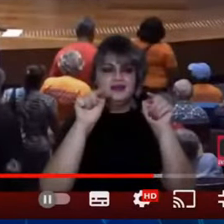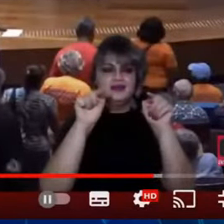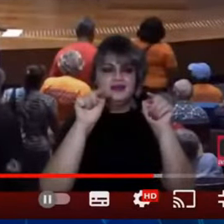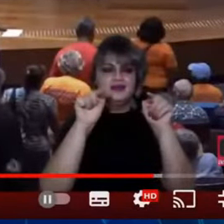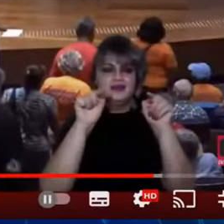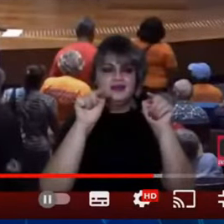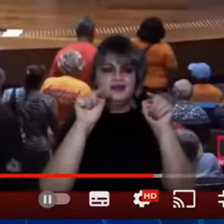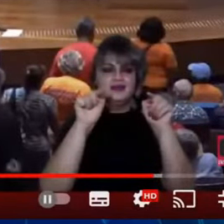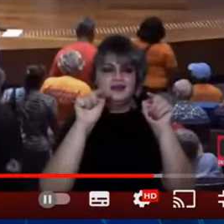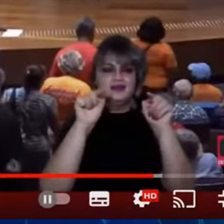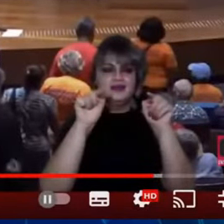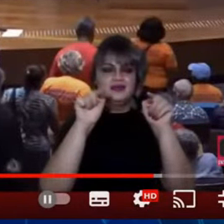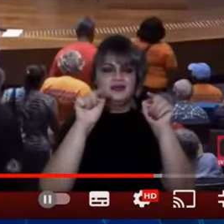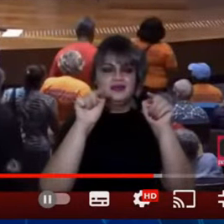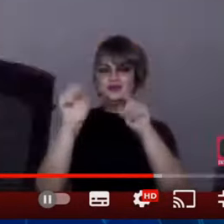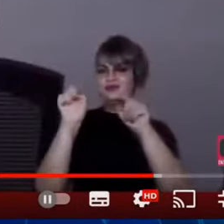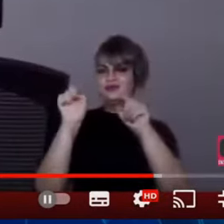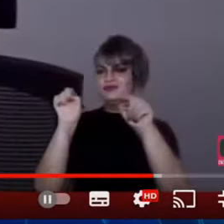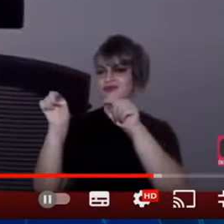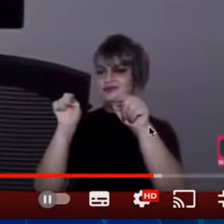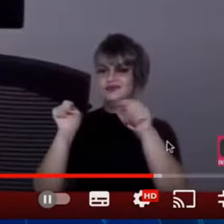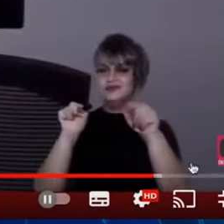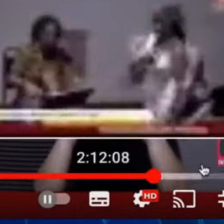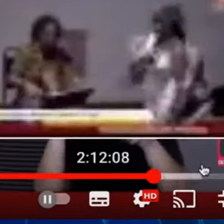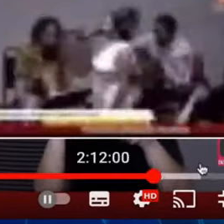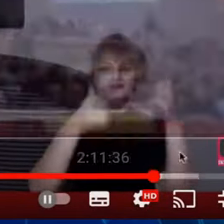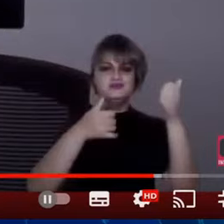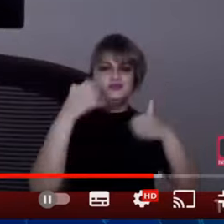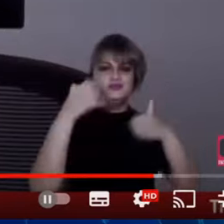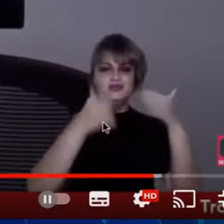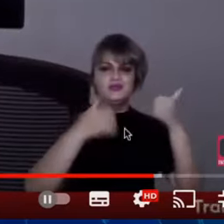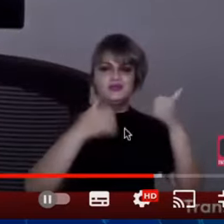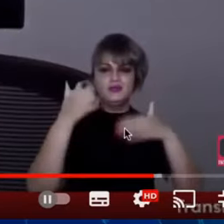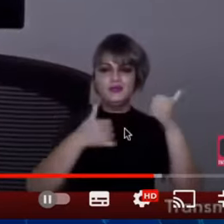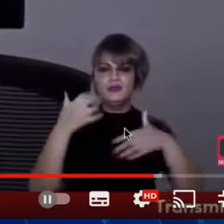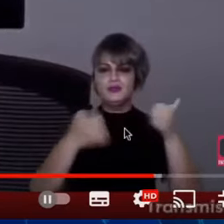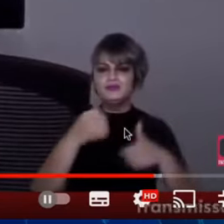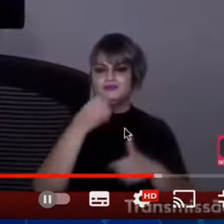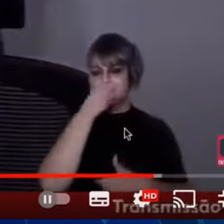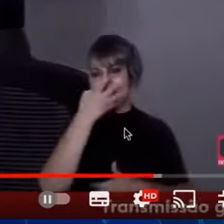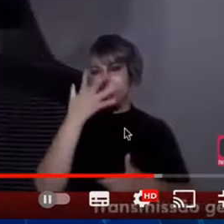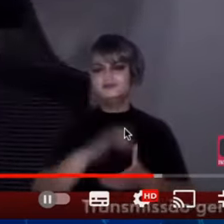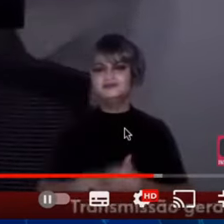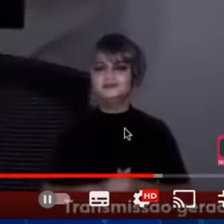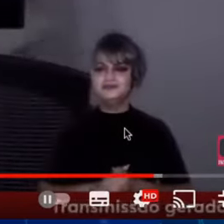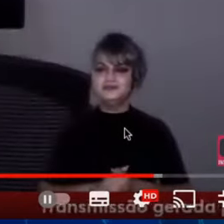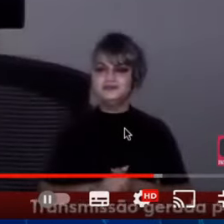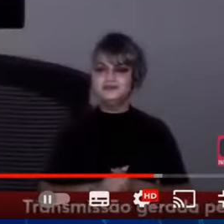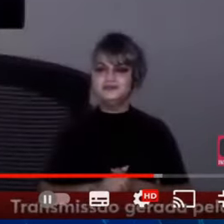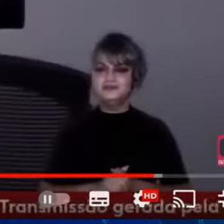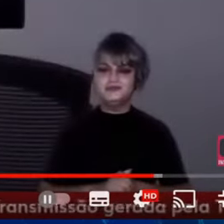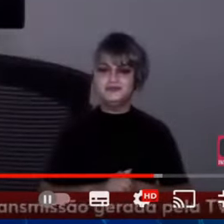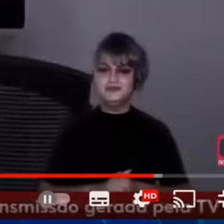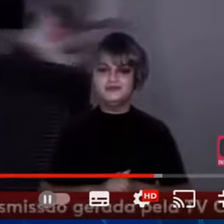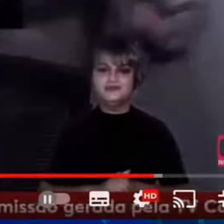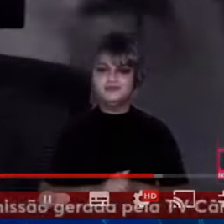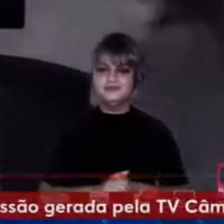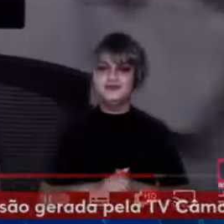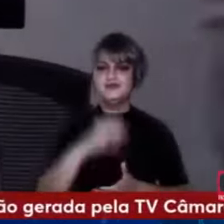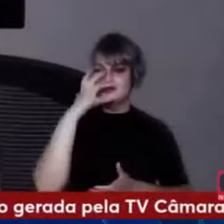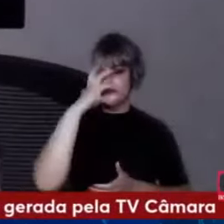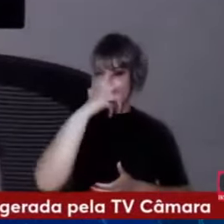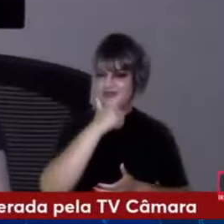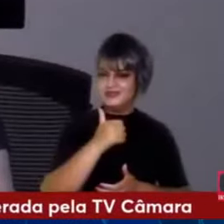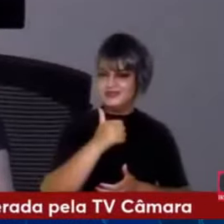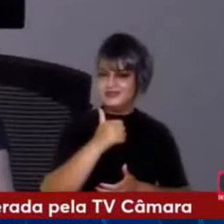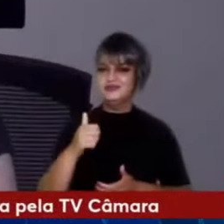da anistia ou não. Vamos lá. Com palavras tão importantes, bonitas,